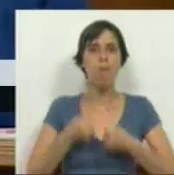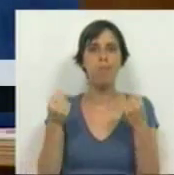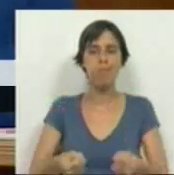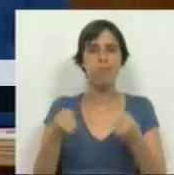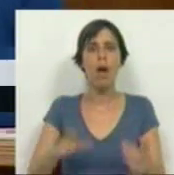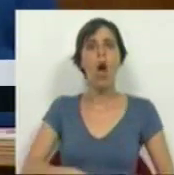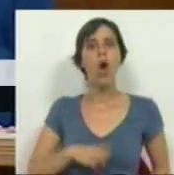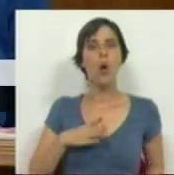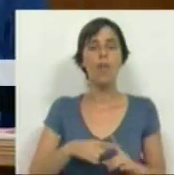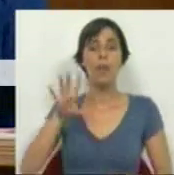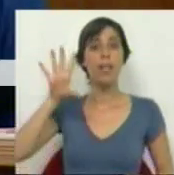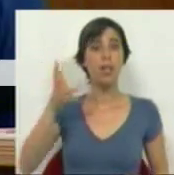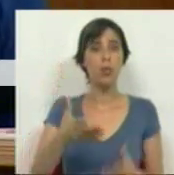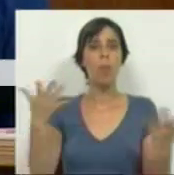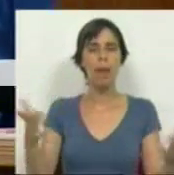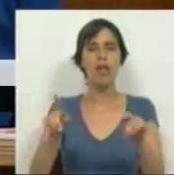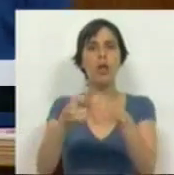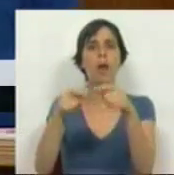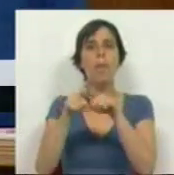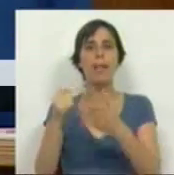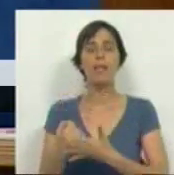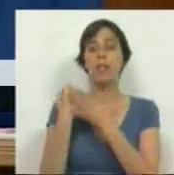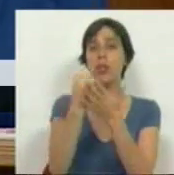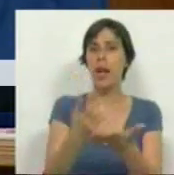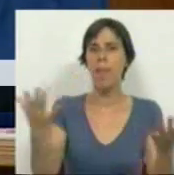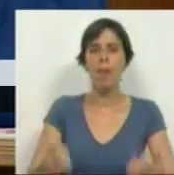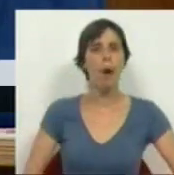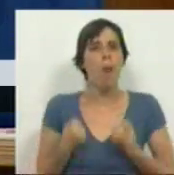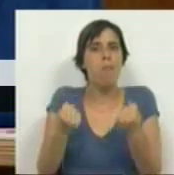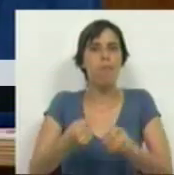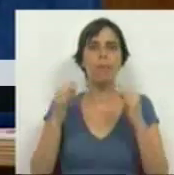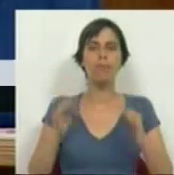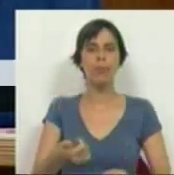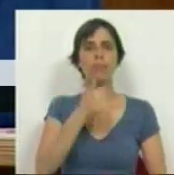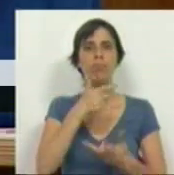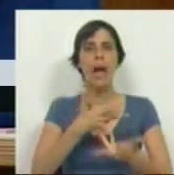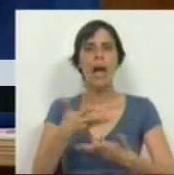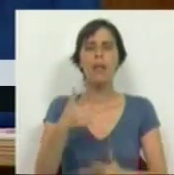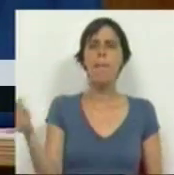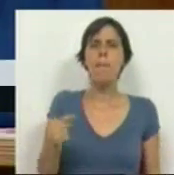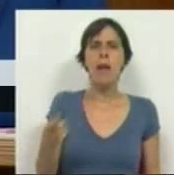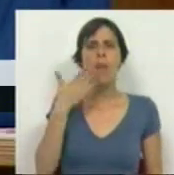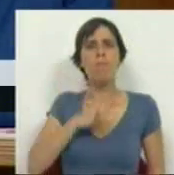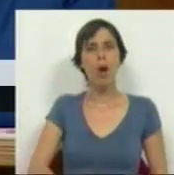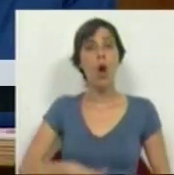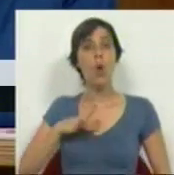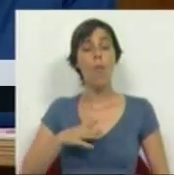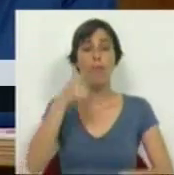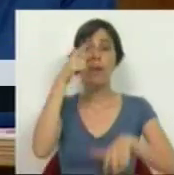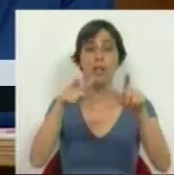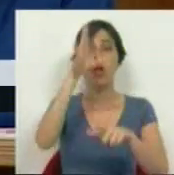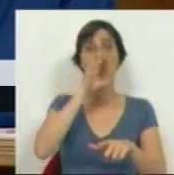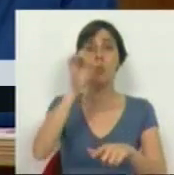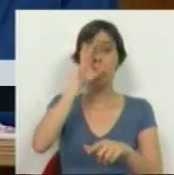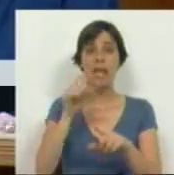de ter a confiança do país, dos partidos que a sustentam, incapaz mesmo de estabelecer relações mínimas de confiança entre os seus